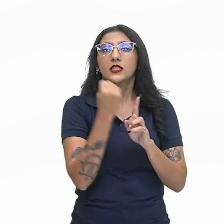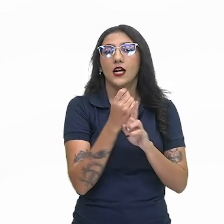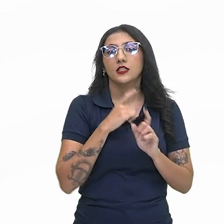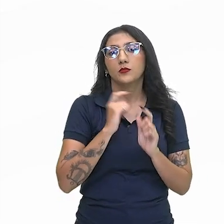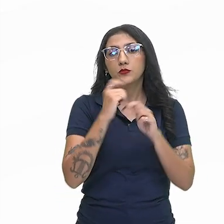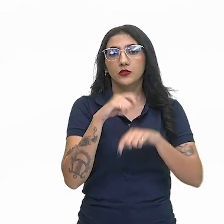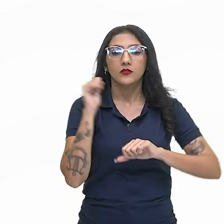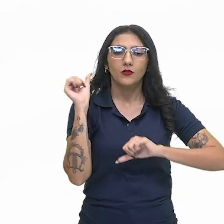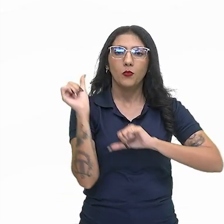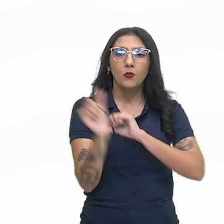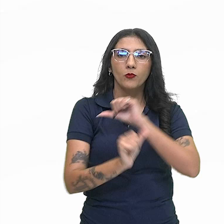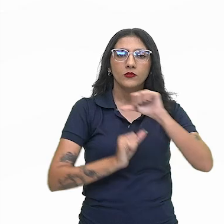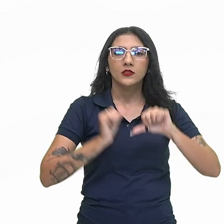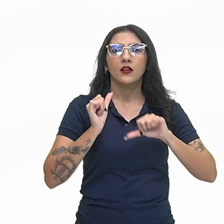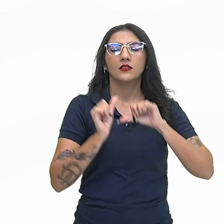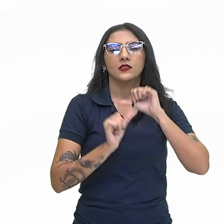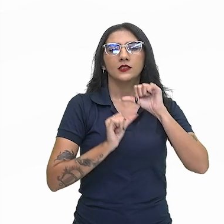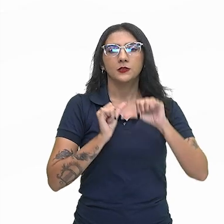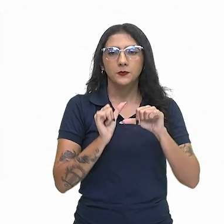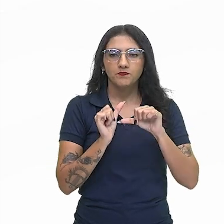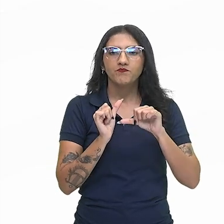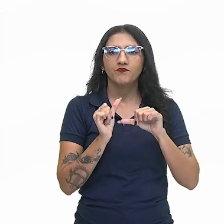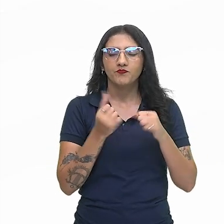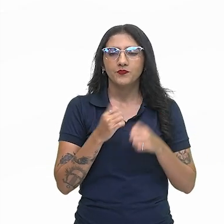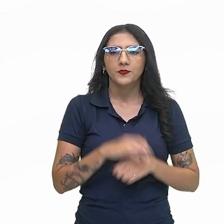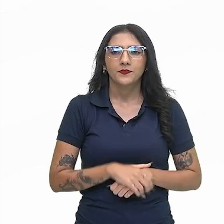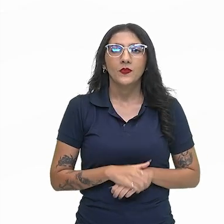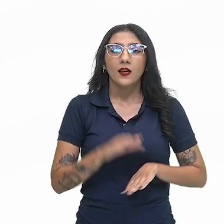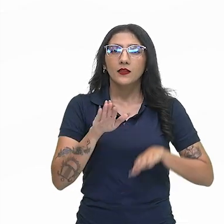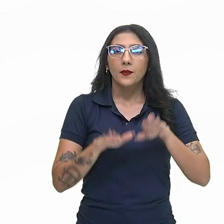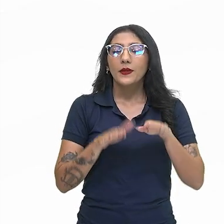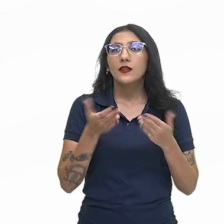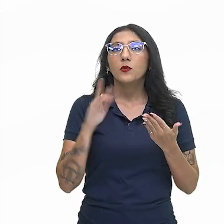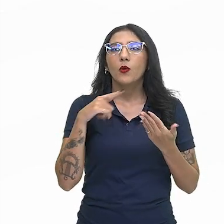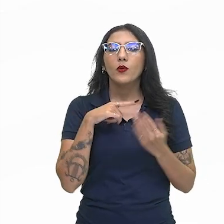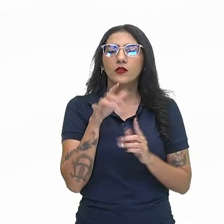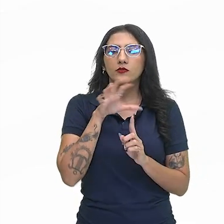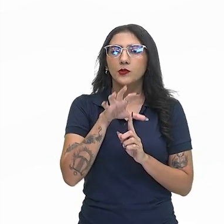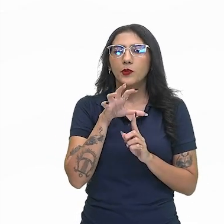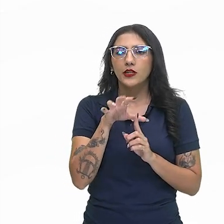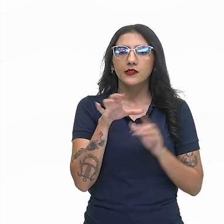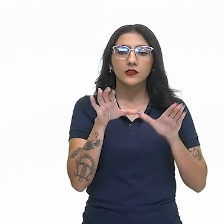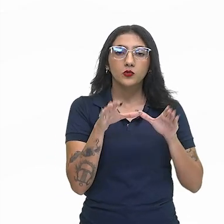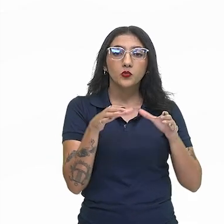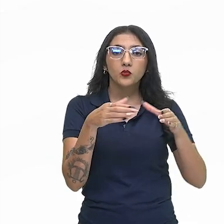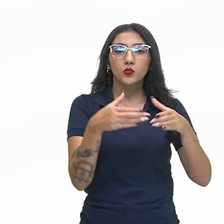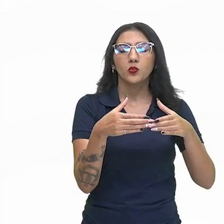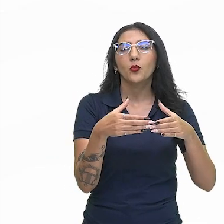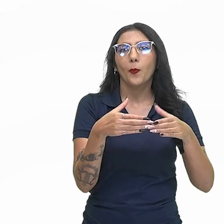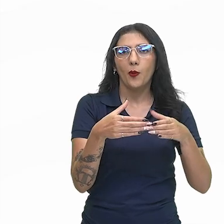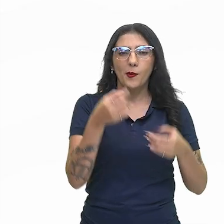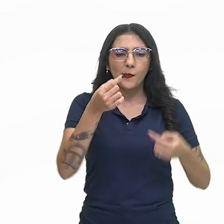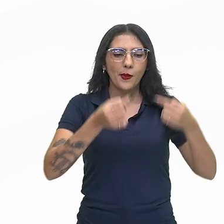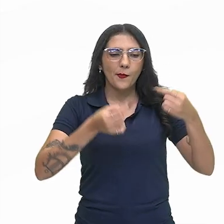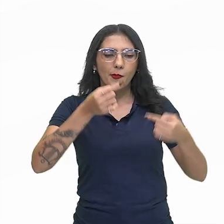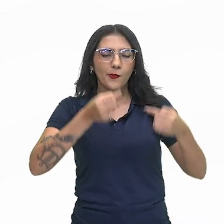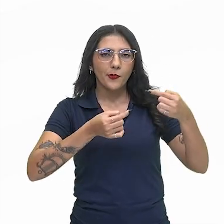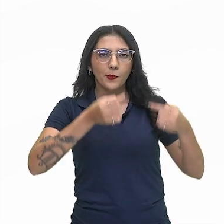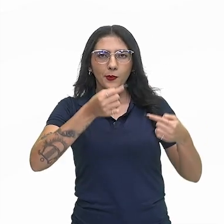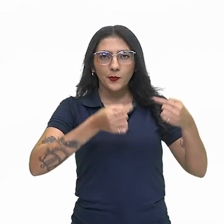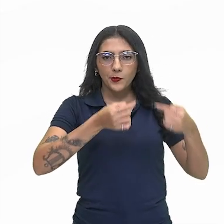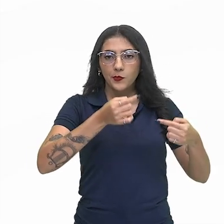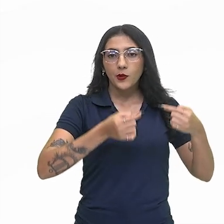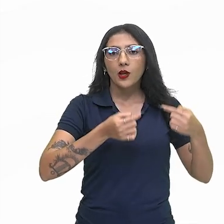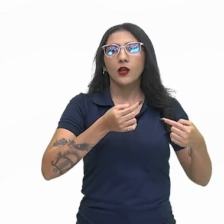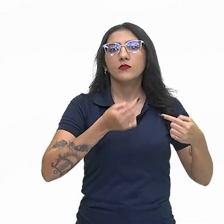se transformam a partir das forças sociais internas, dinâmicas e conflitantes, que ele